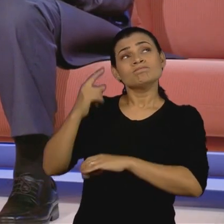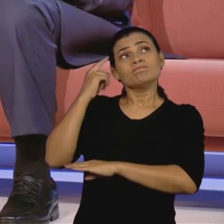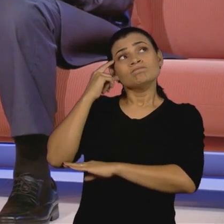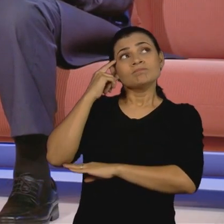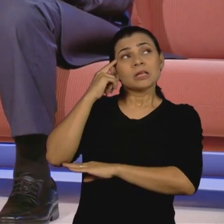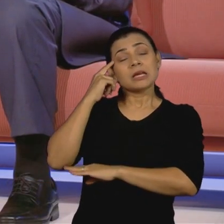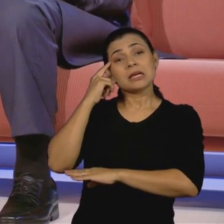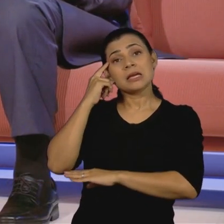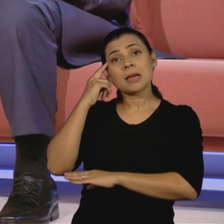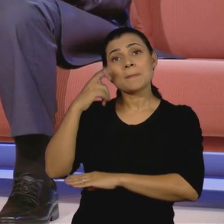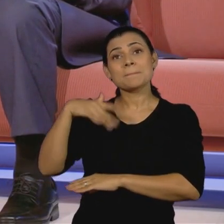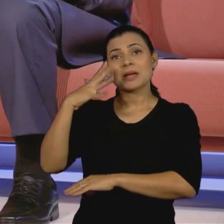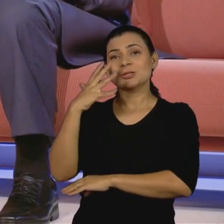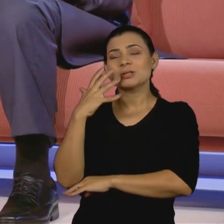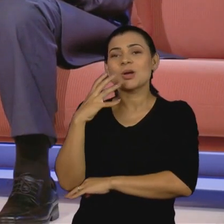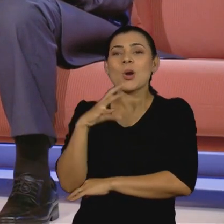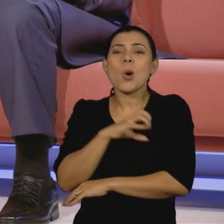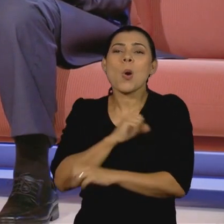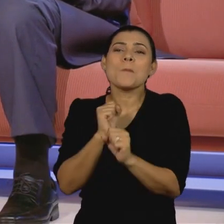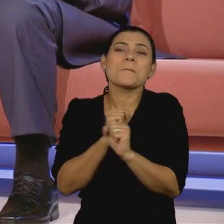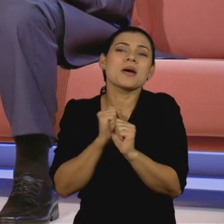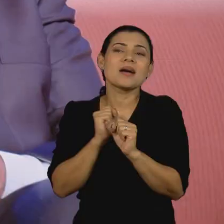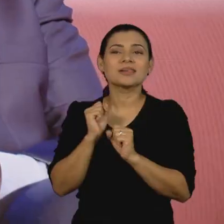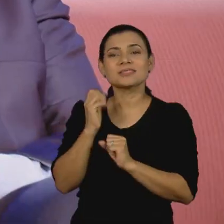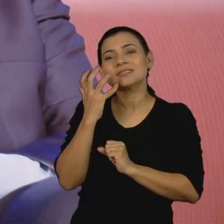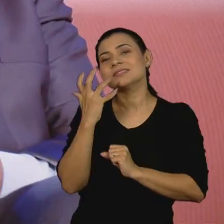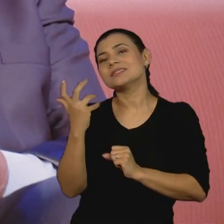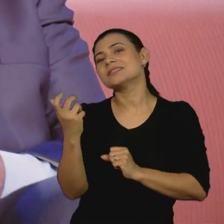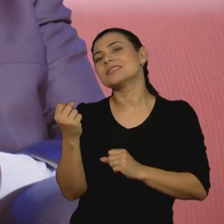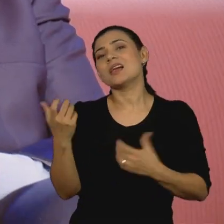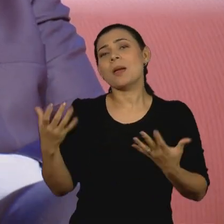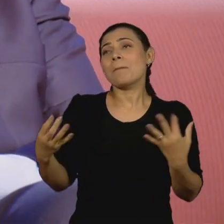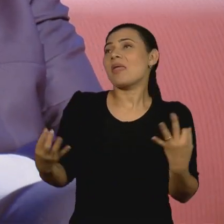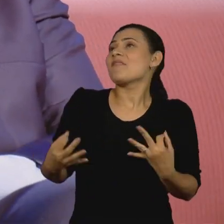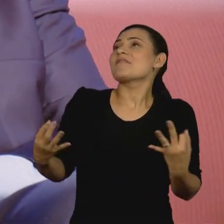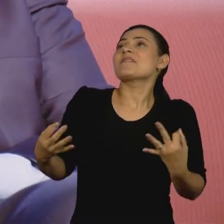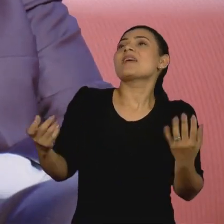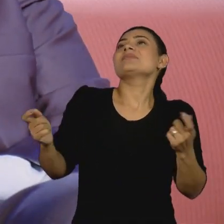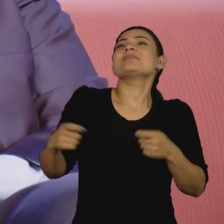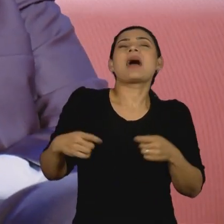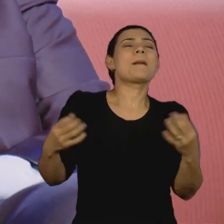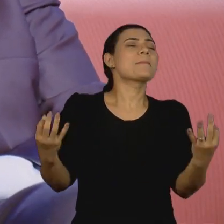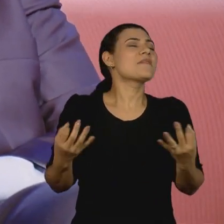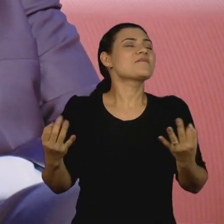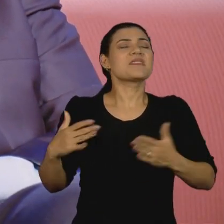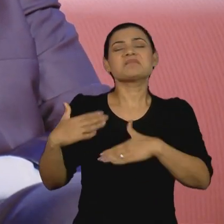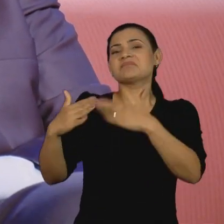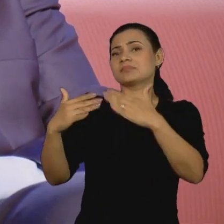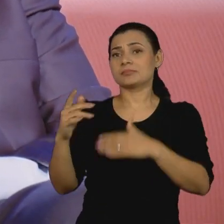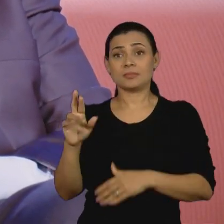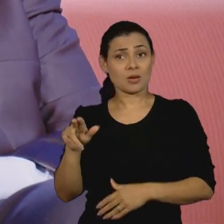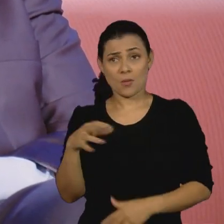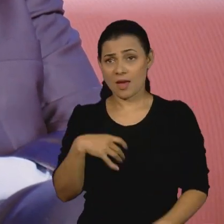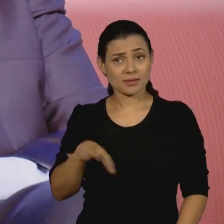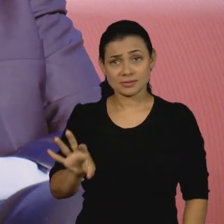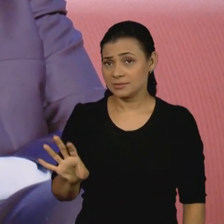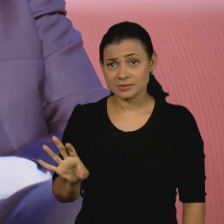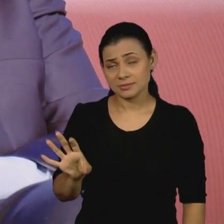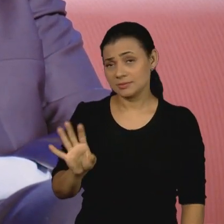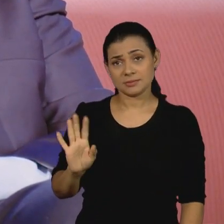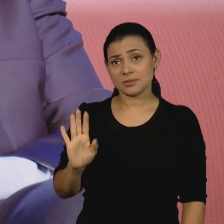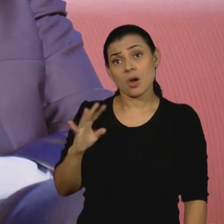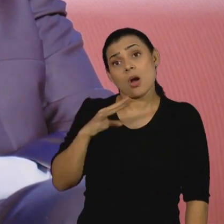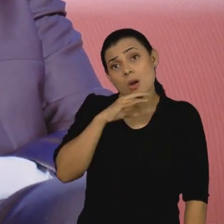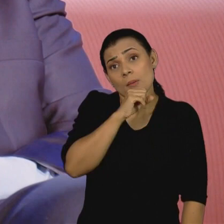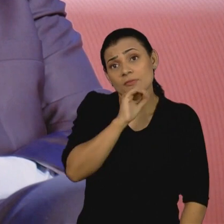lado essa visão romântica, né, de que tudo é perfeito e funciona bem. Não é assim, óbvio que não.